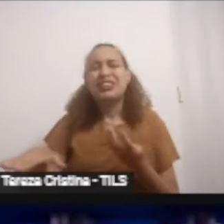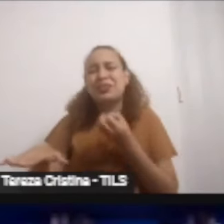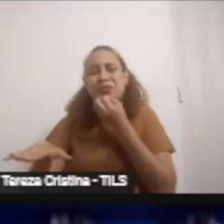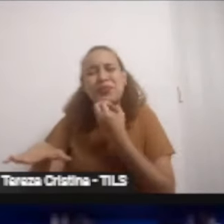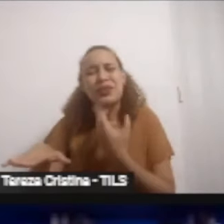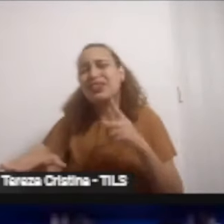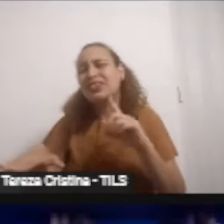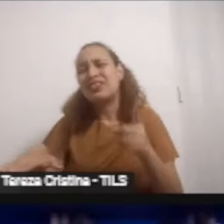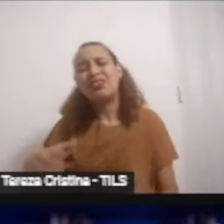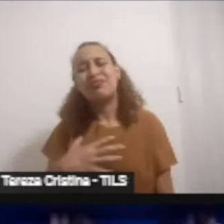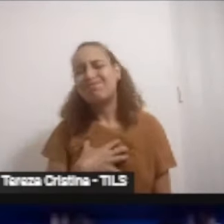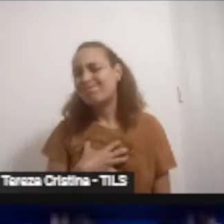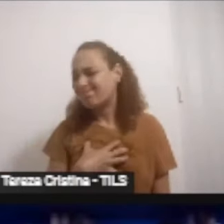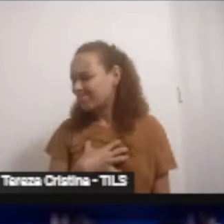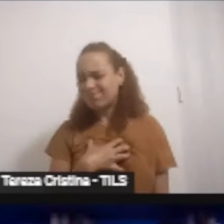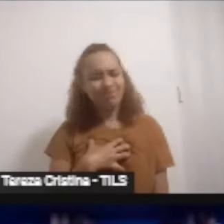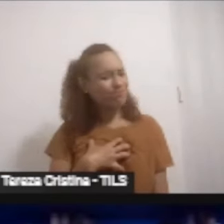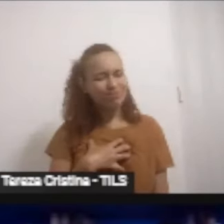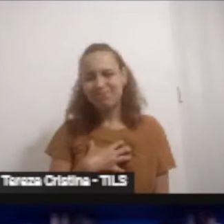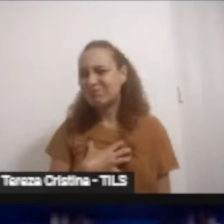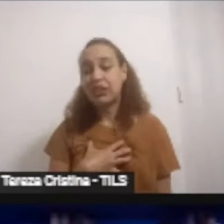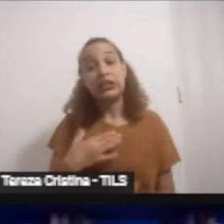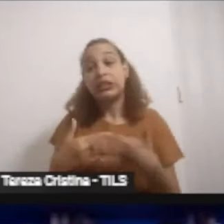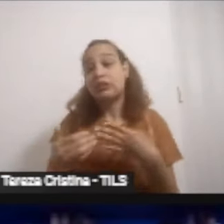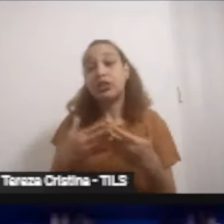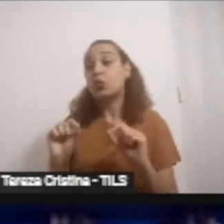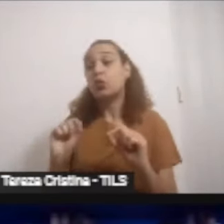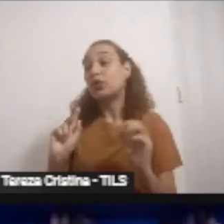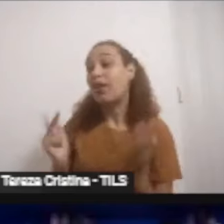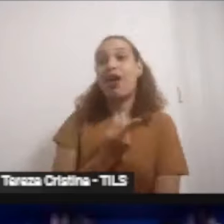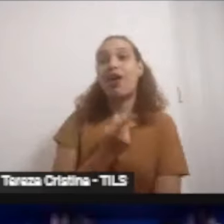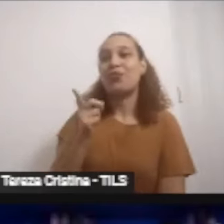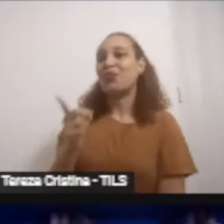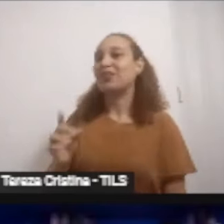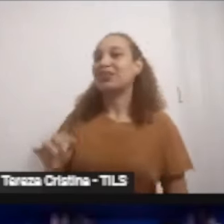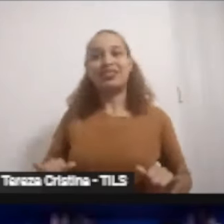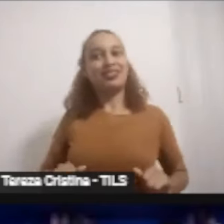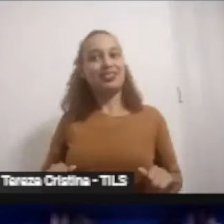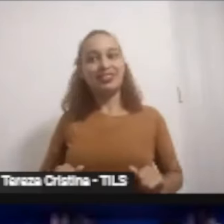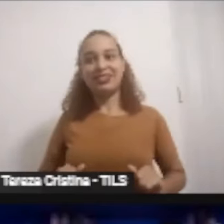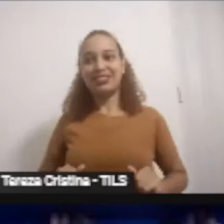se sentindo bem, independente do que ela está sofrendo, né? Ali. Eu